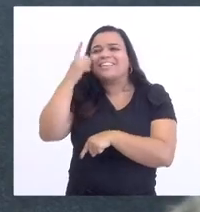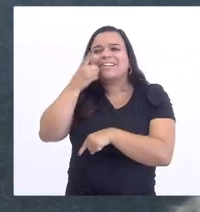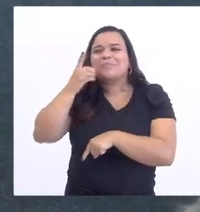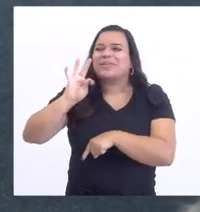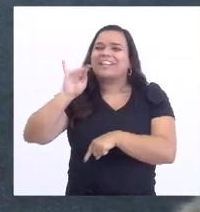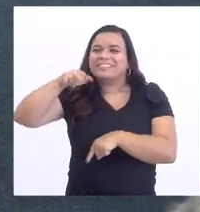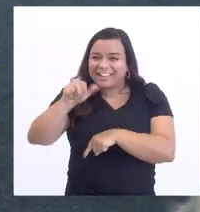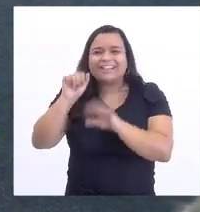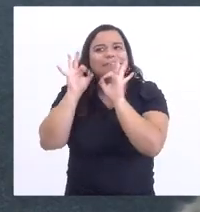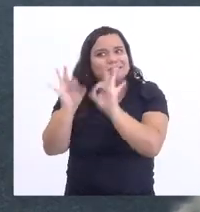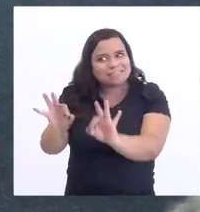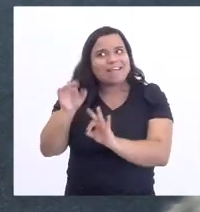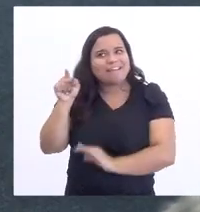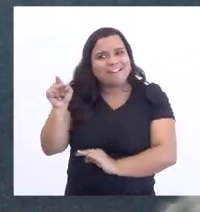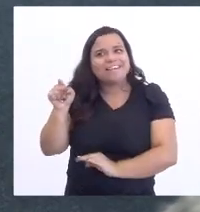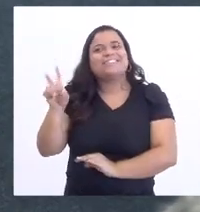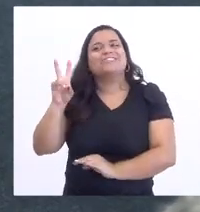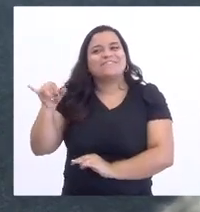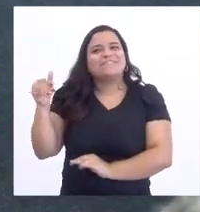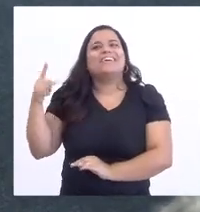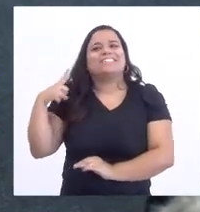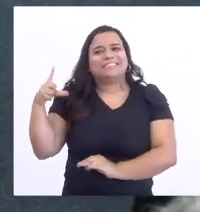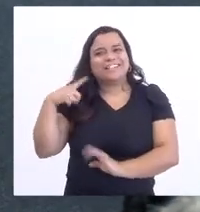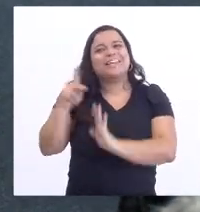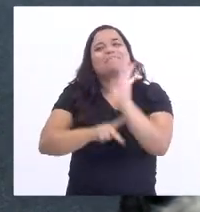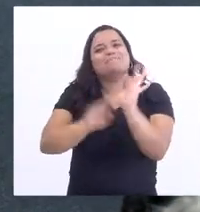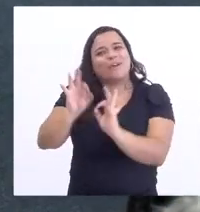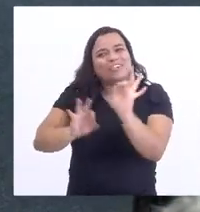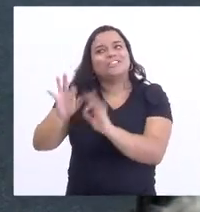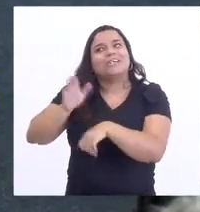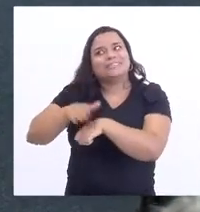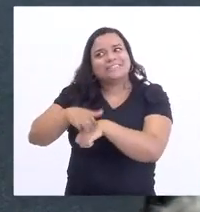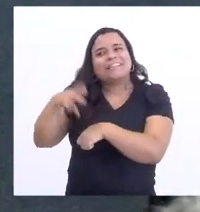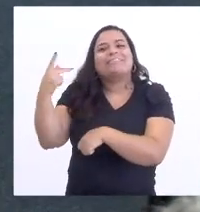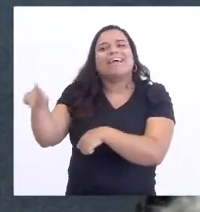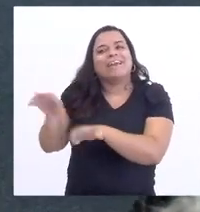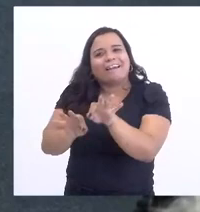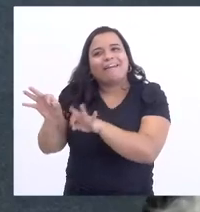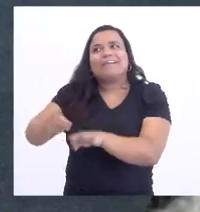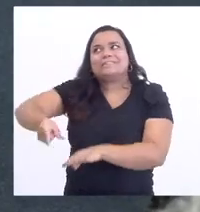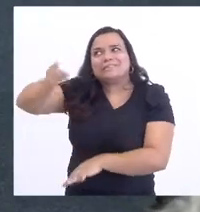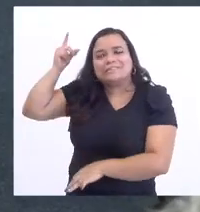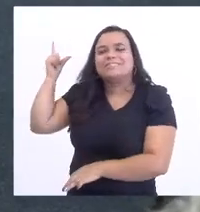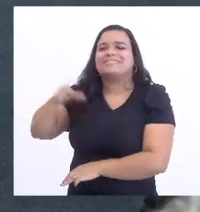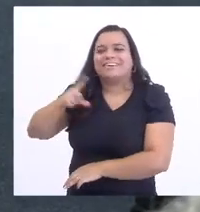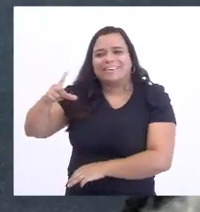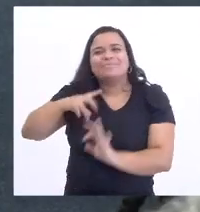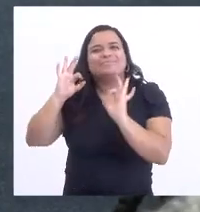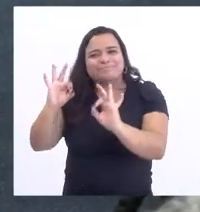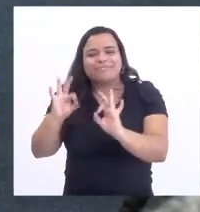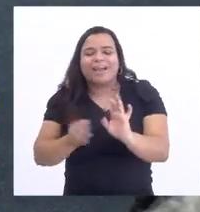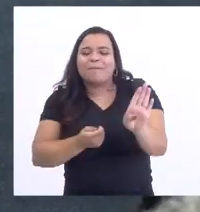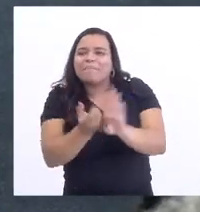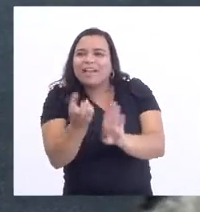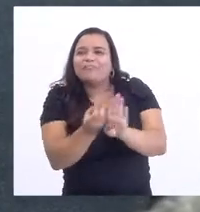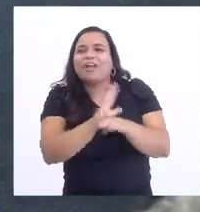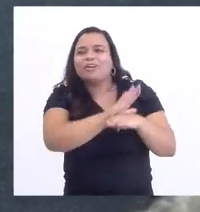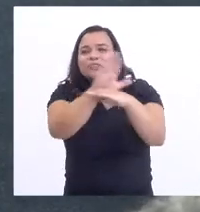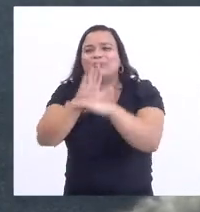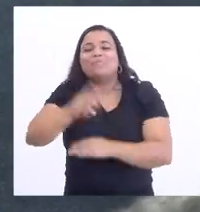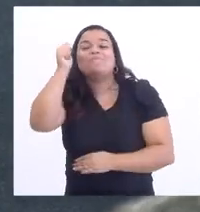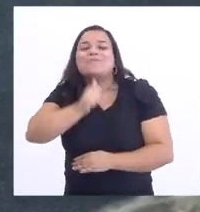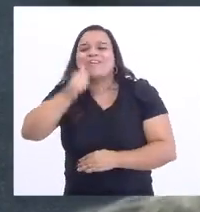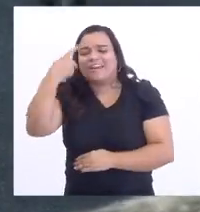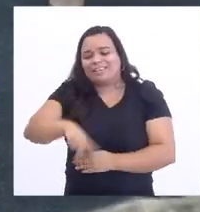com certeza, né, Tânia, pode ter até projetos seus daquela época, né, beneficiando as mulheres no Estado do